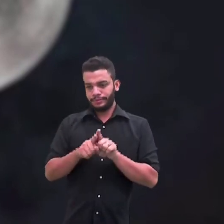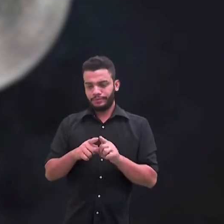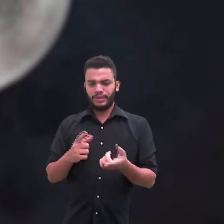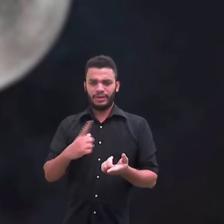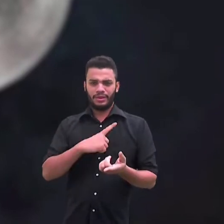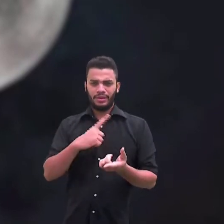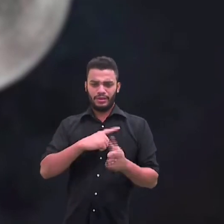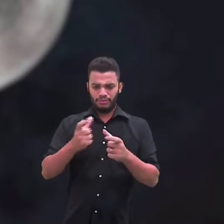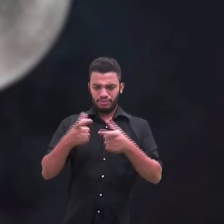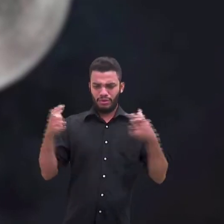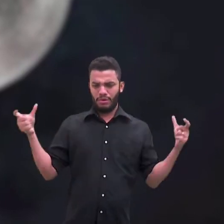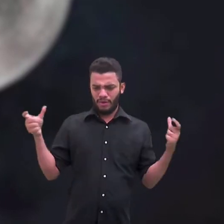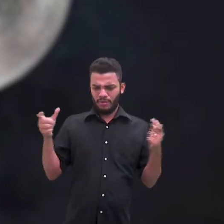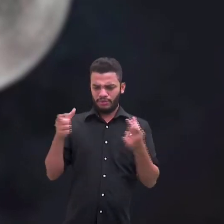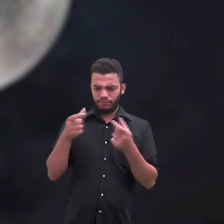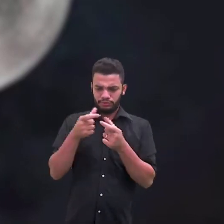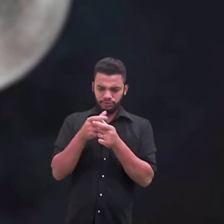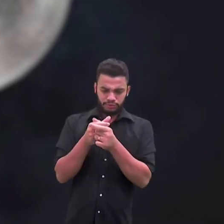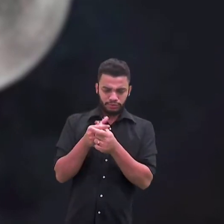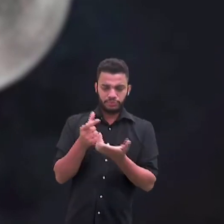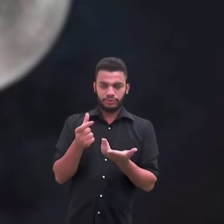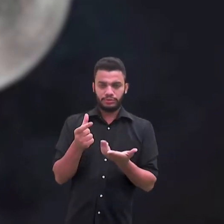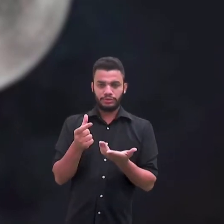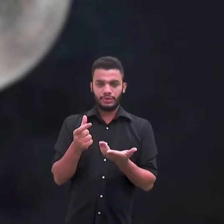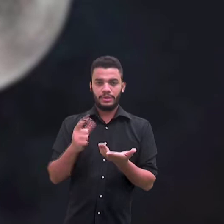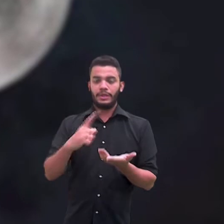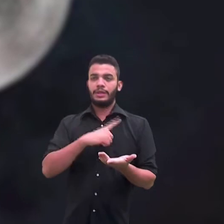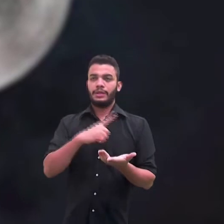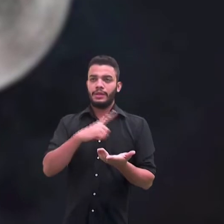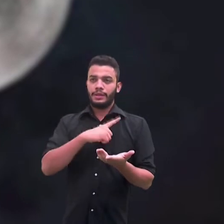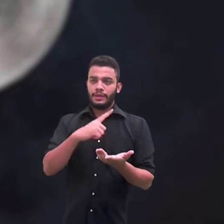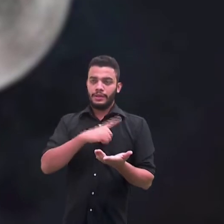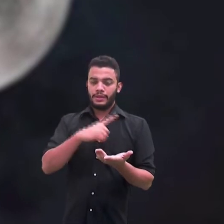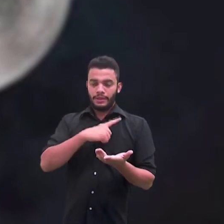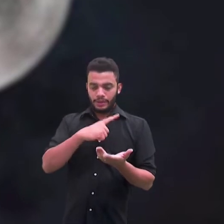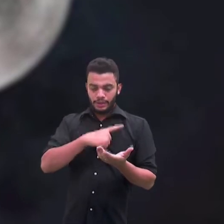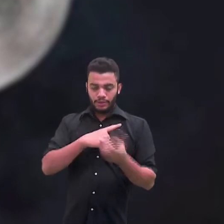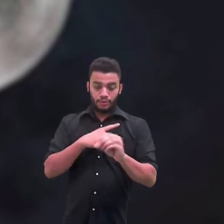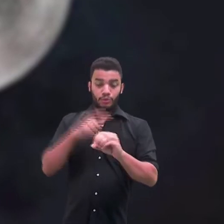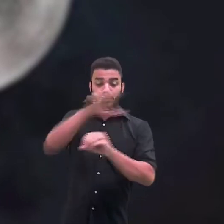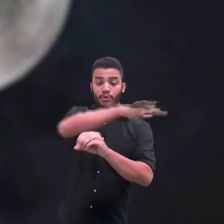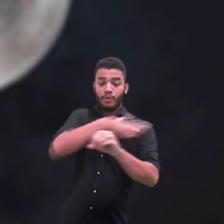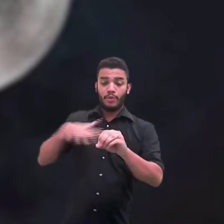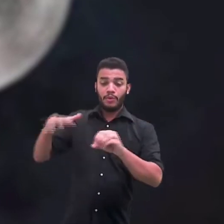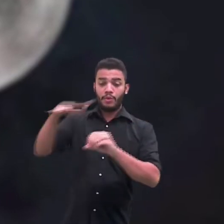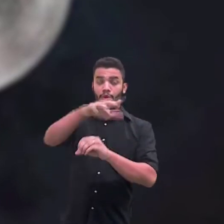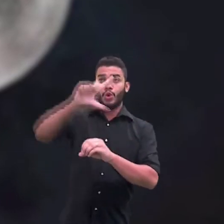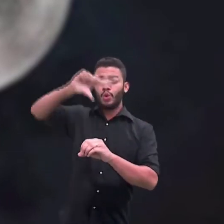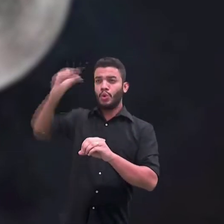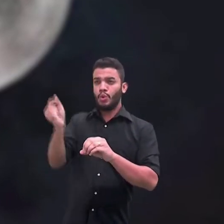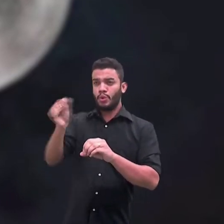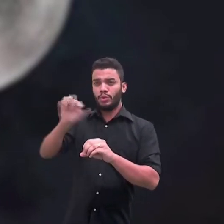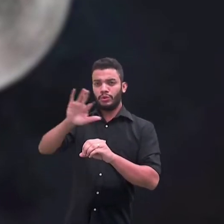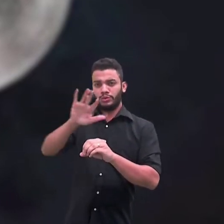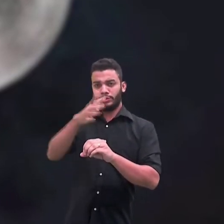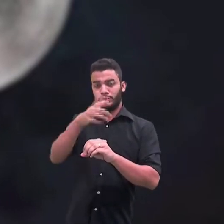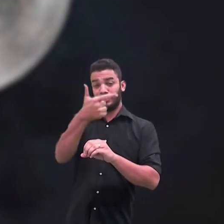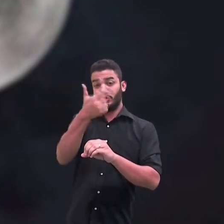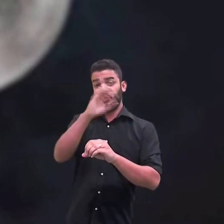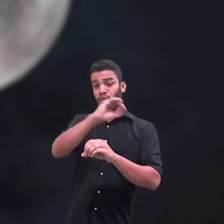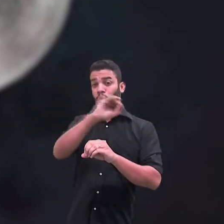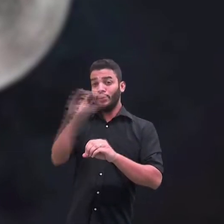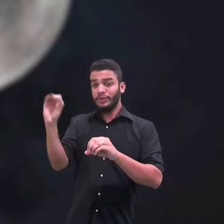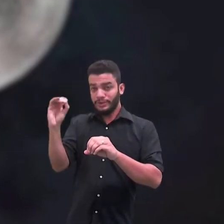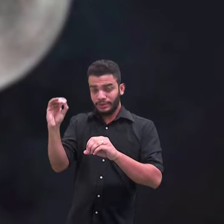e formas. Aproximadamente 200 orbitam os planetas do nosso sistema solar. Entre